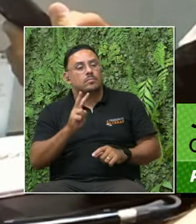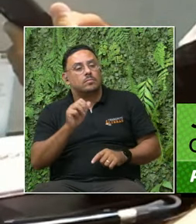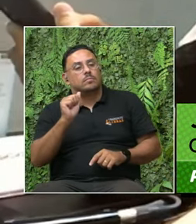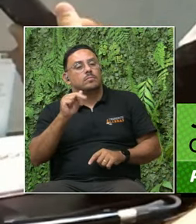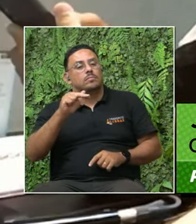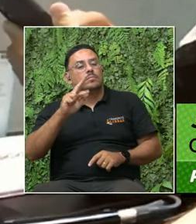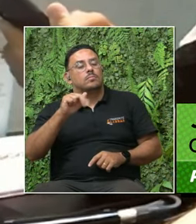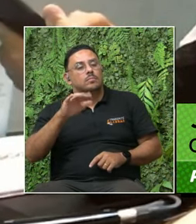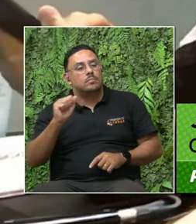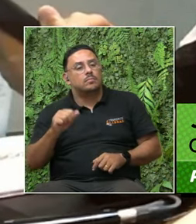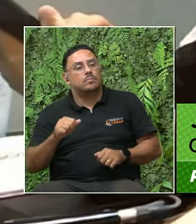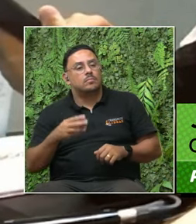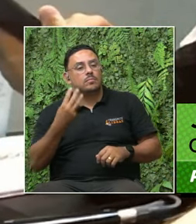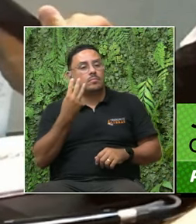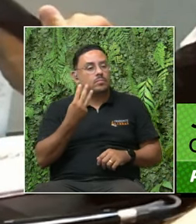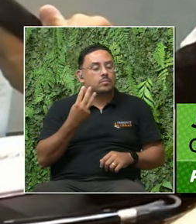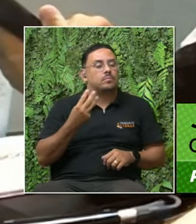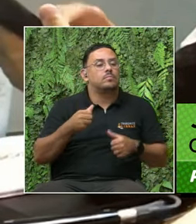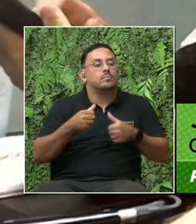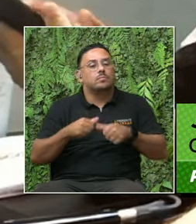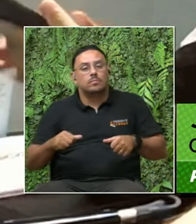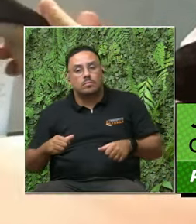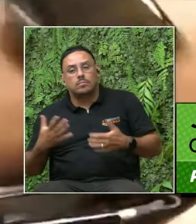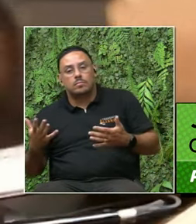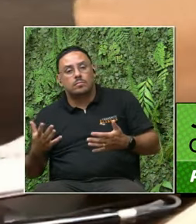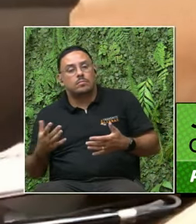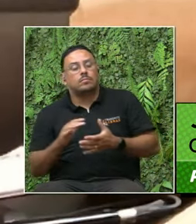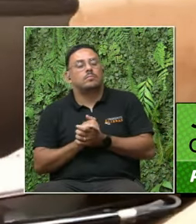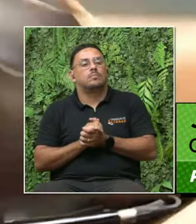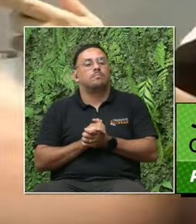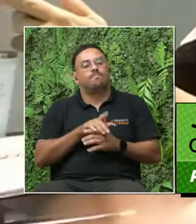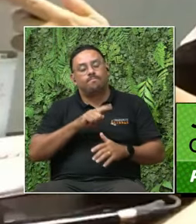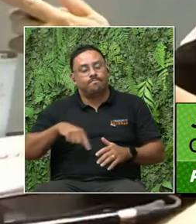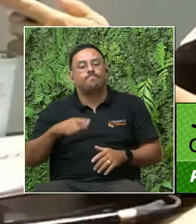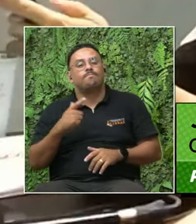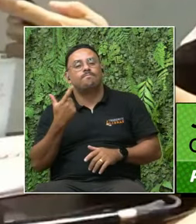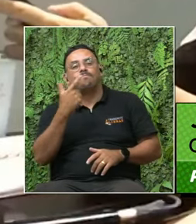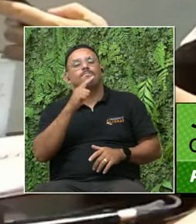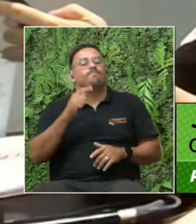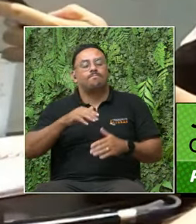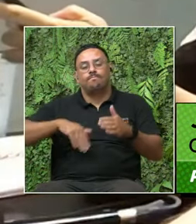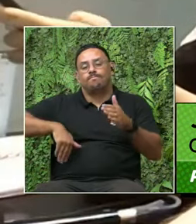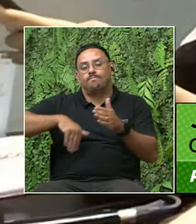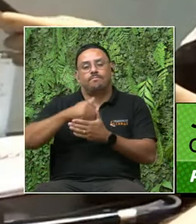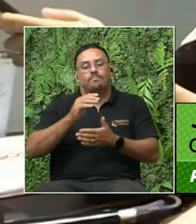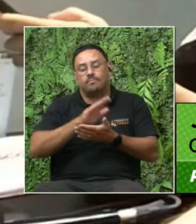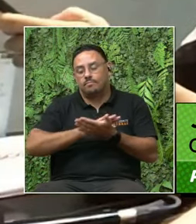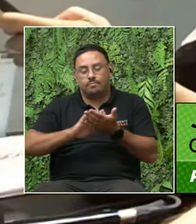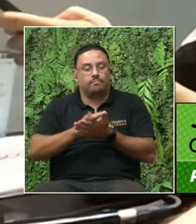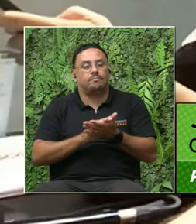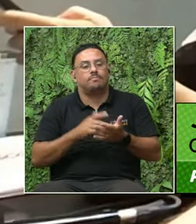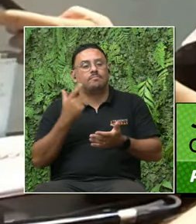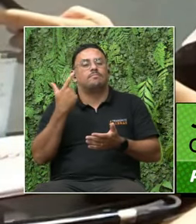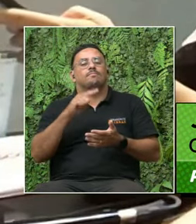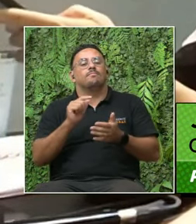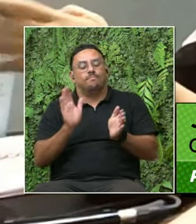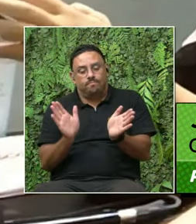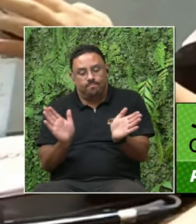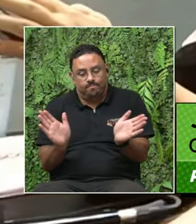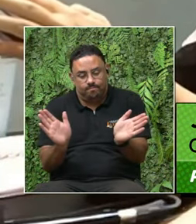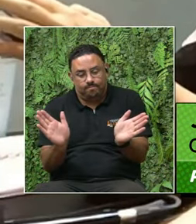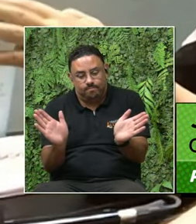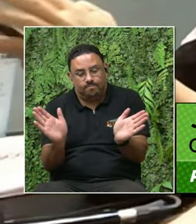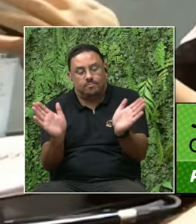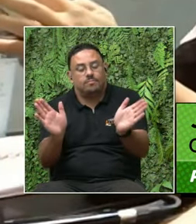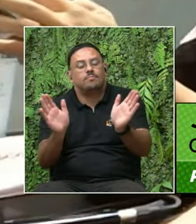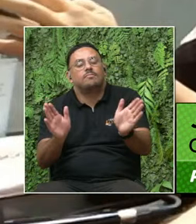Arana que ia fazer o terceiro zagueiro o Renzo saiu e cara mas mesmo assim a gente não teve nenhum chute da do adversário a gente conseguiu empurrar o adversário para para dentro do